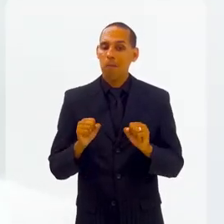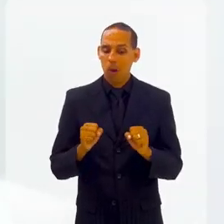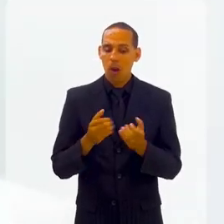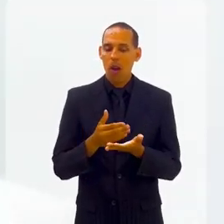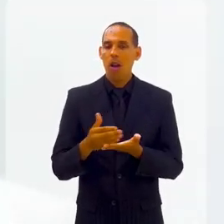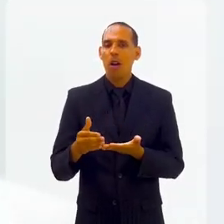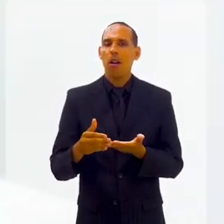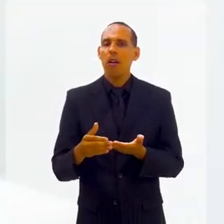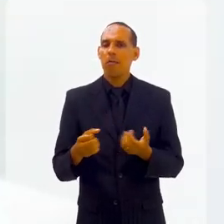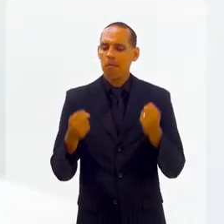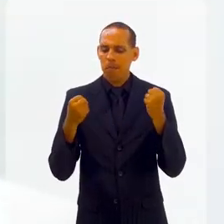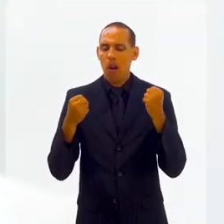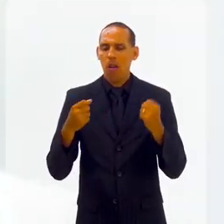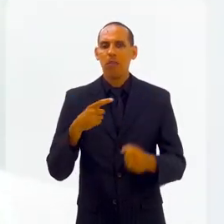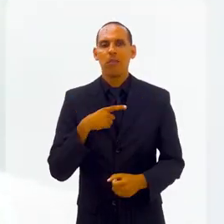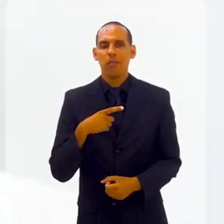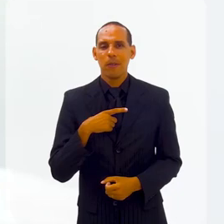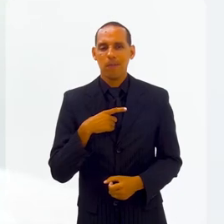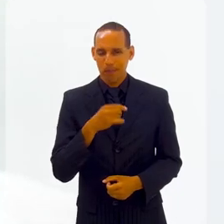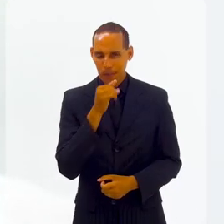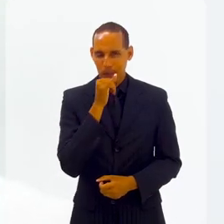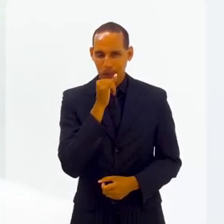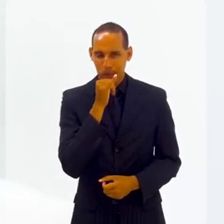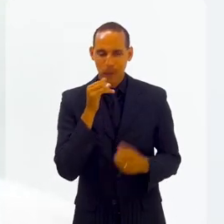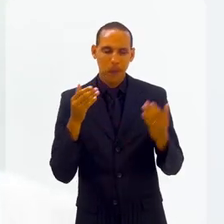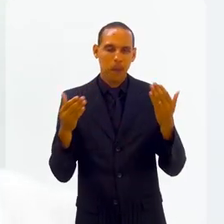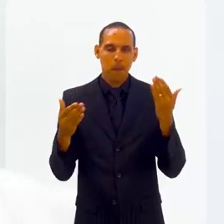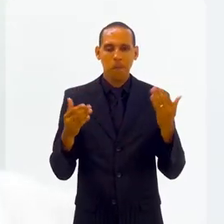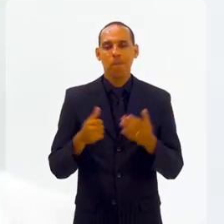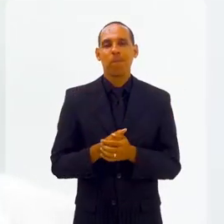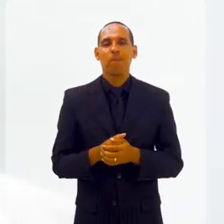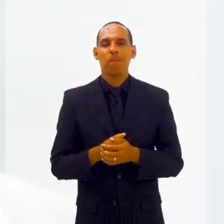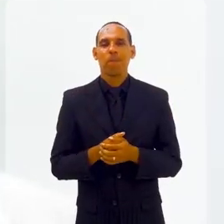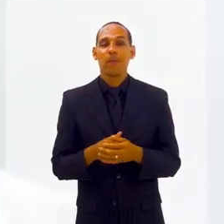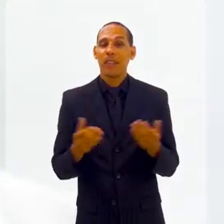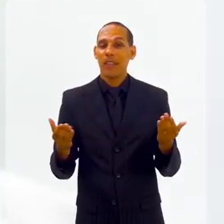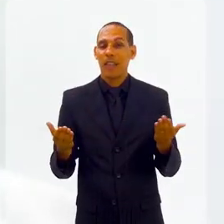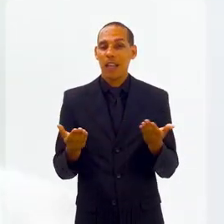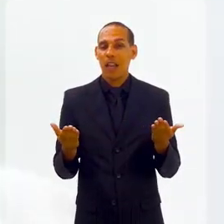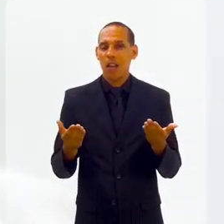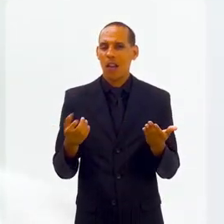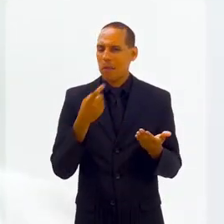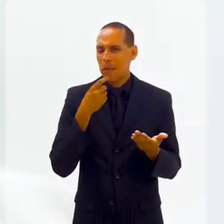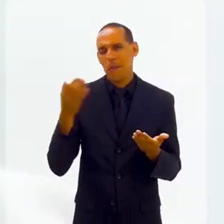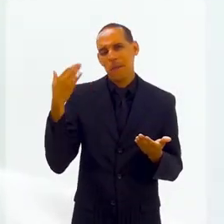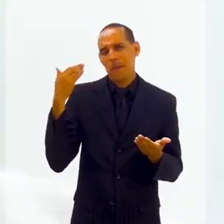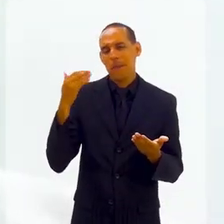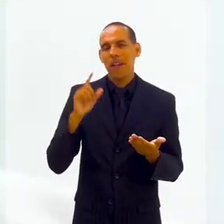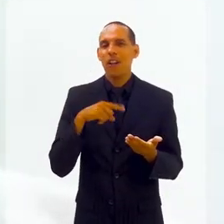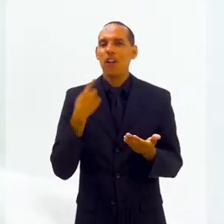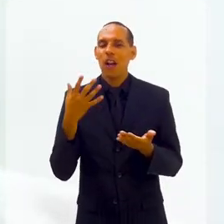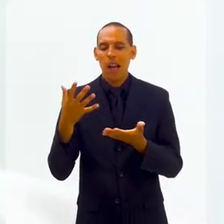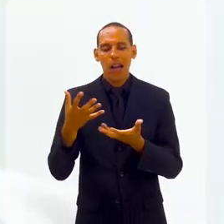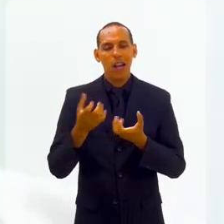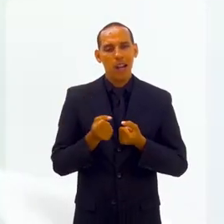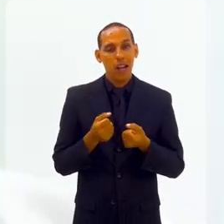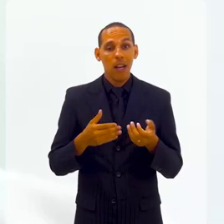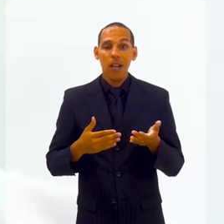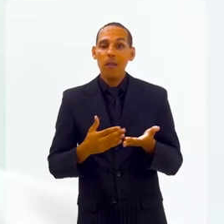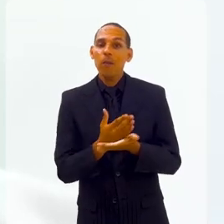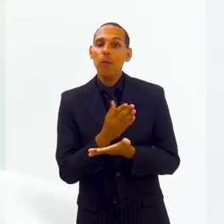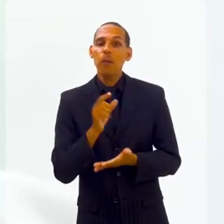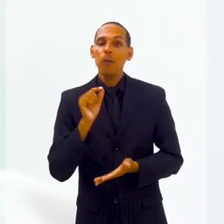enorme de estar acontecendo só para exemplificar a gente tem agora a gente recebeu recentemente né